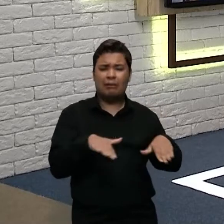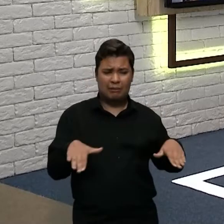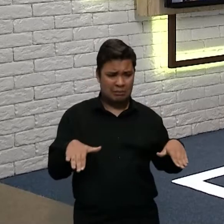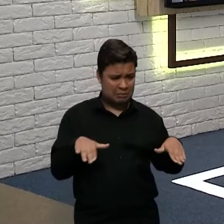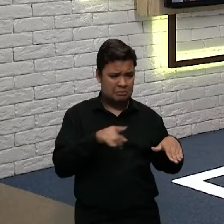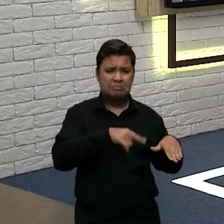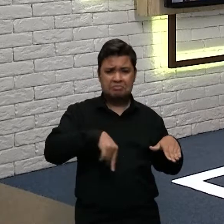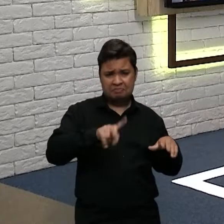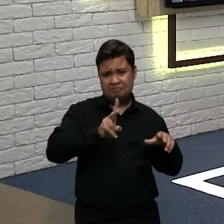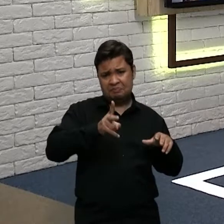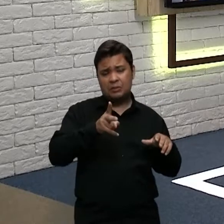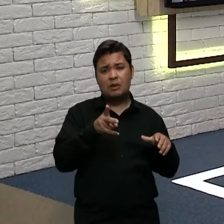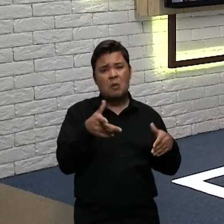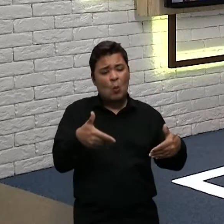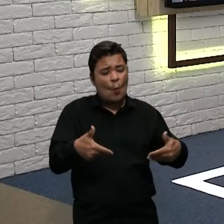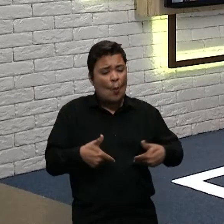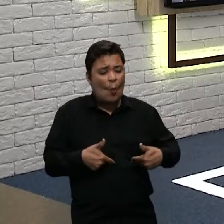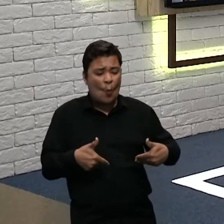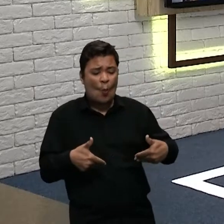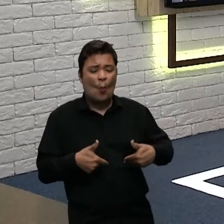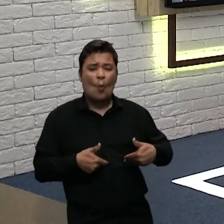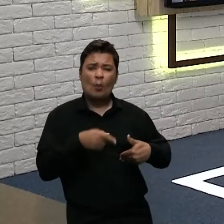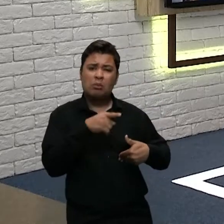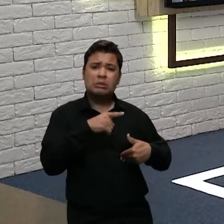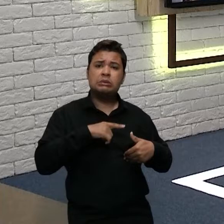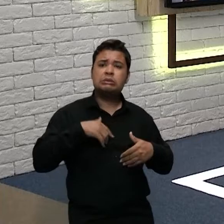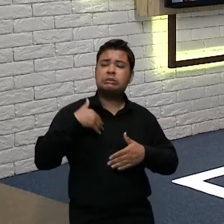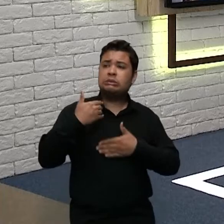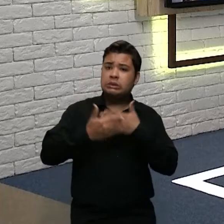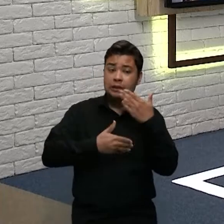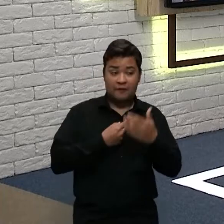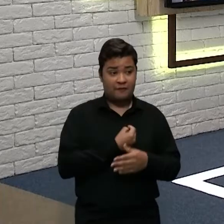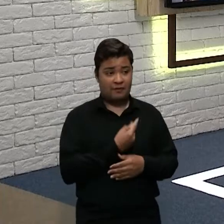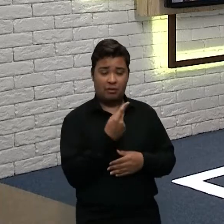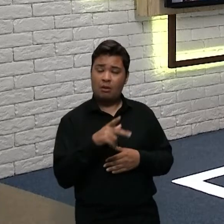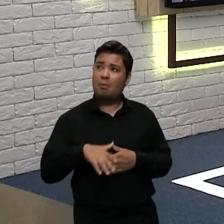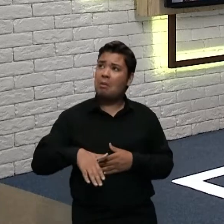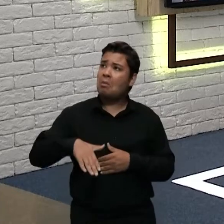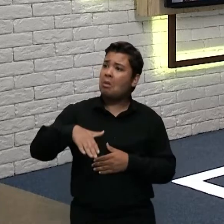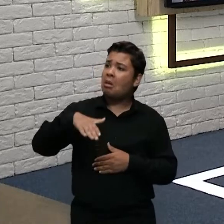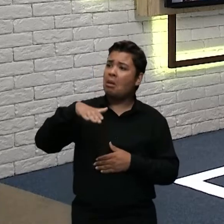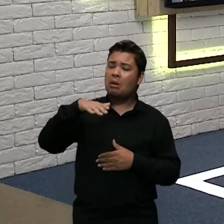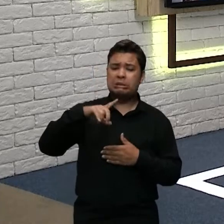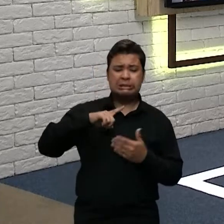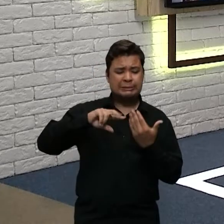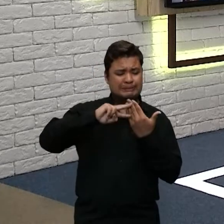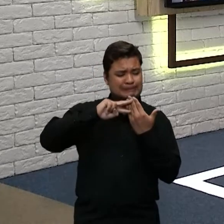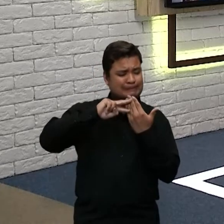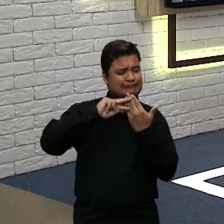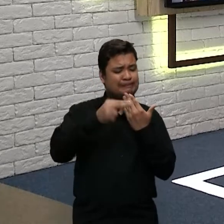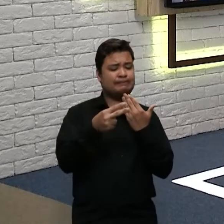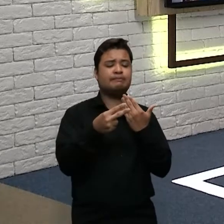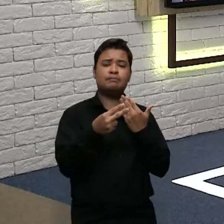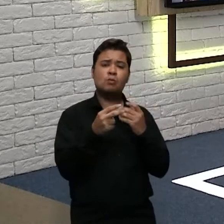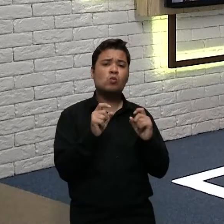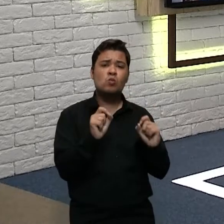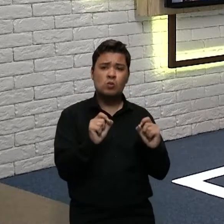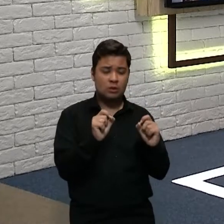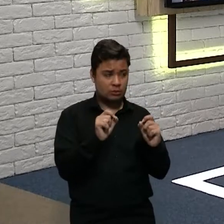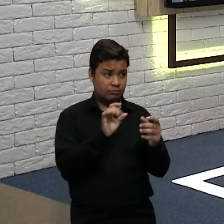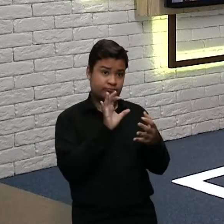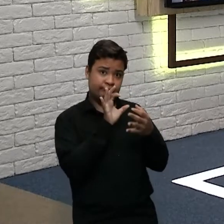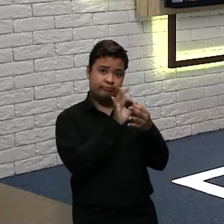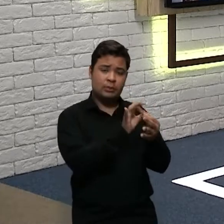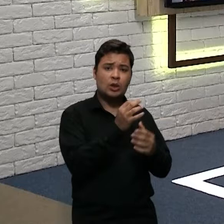crianças geram consequências ao longo da vida delas em relação à nutrição